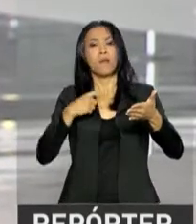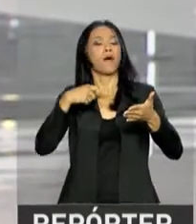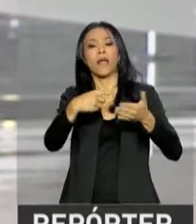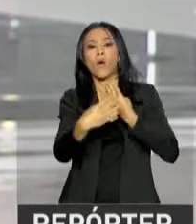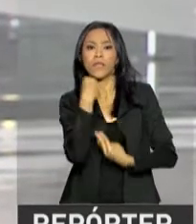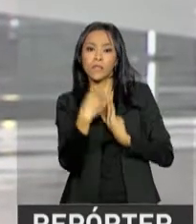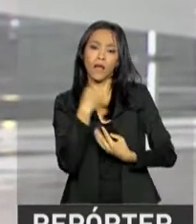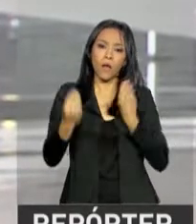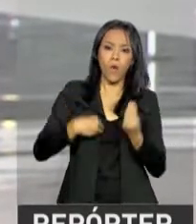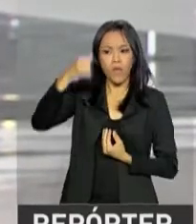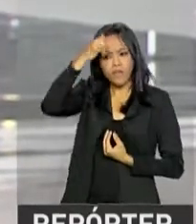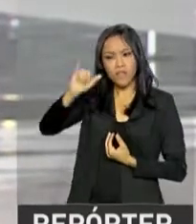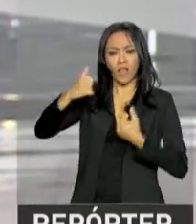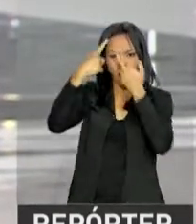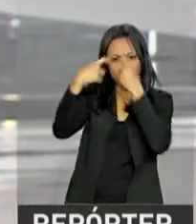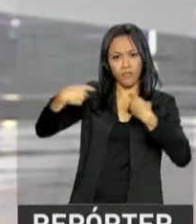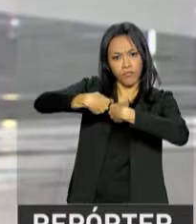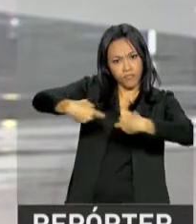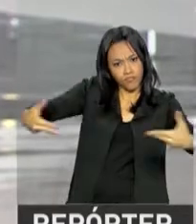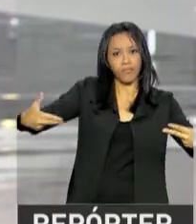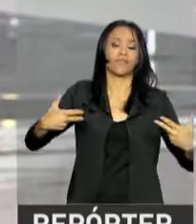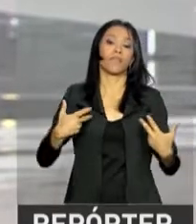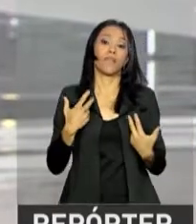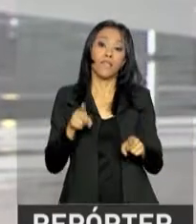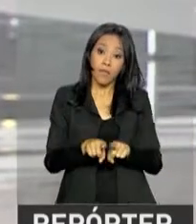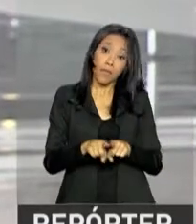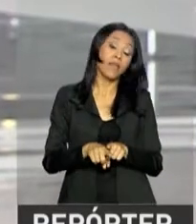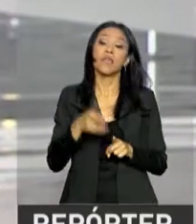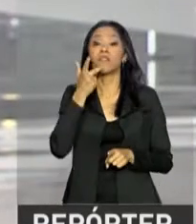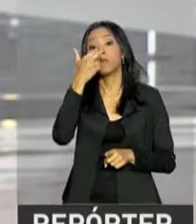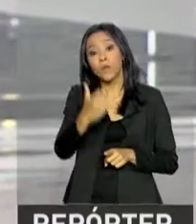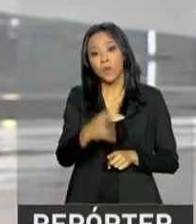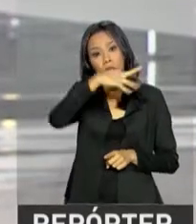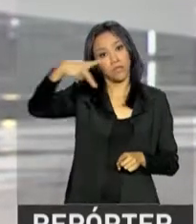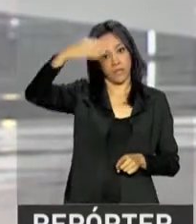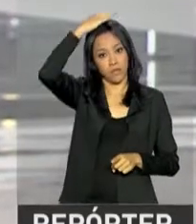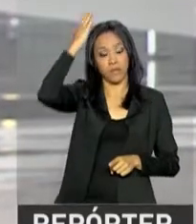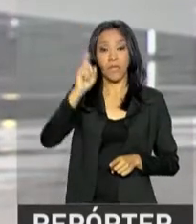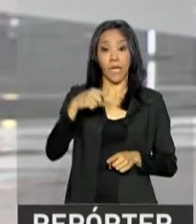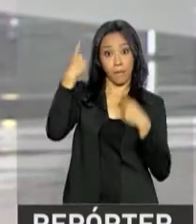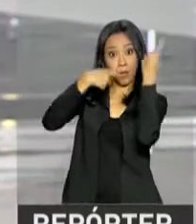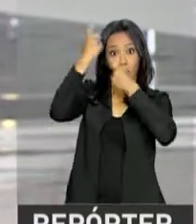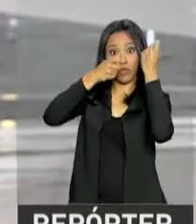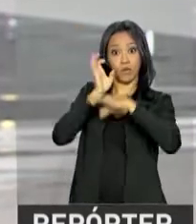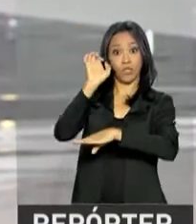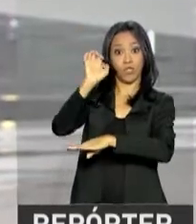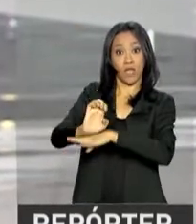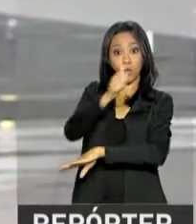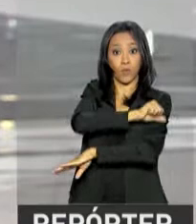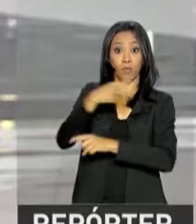acolhendo os mais vulneráveis temer afirmou que a preocupação com um rico hill city justifica porque o estado é uma